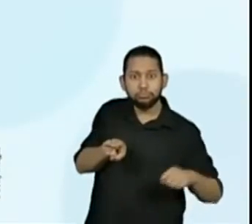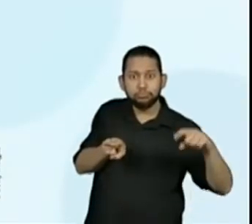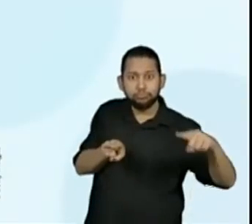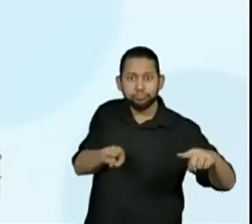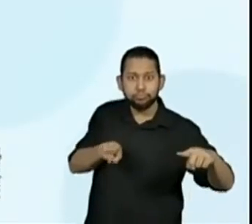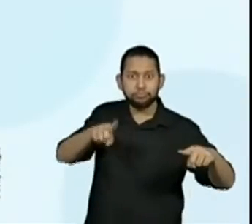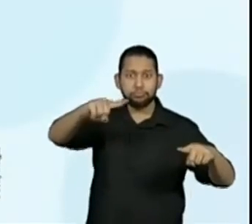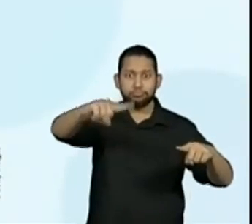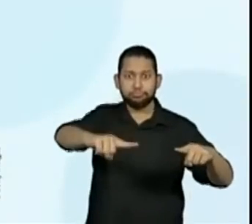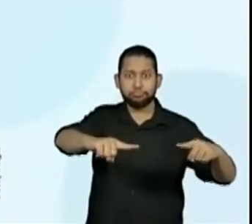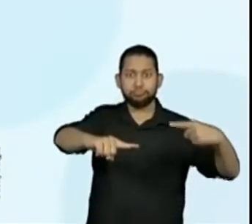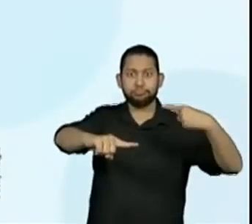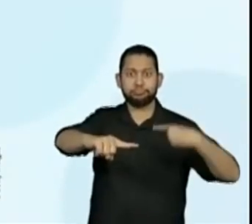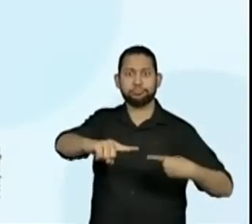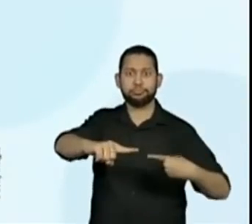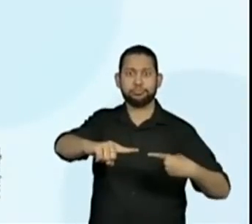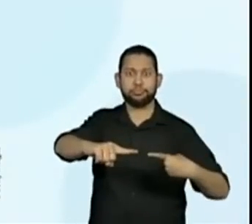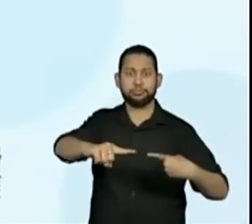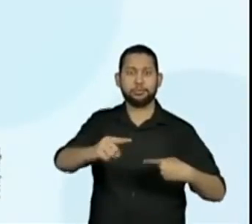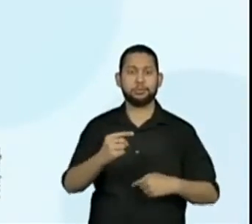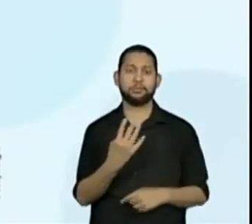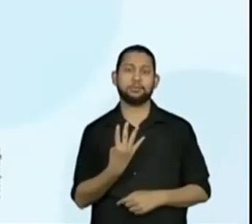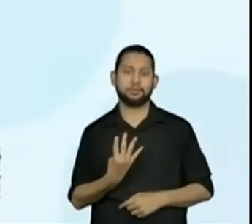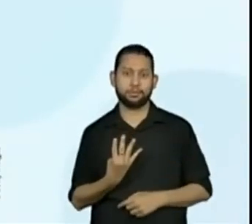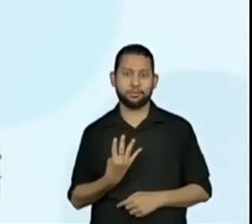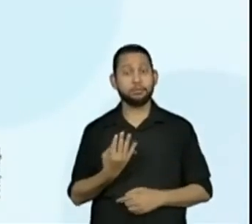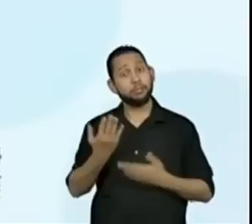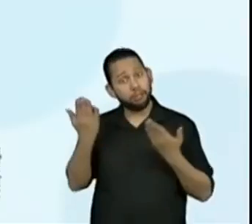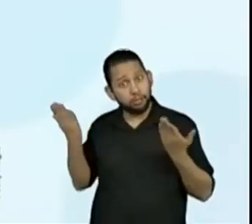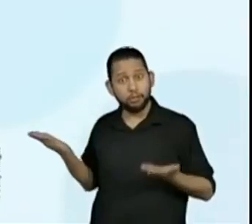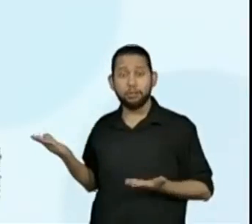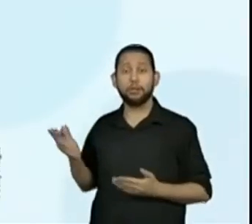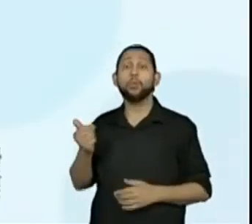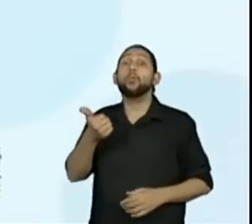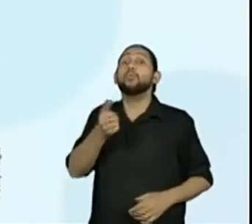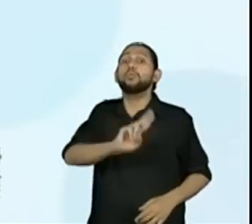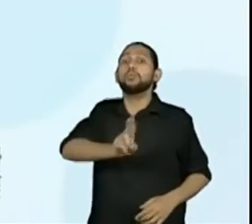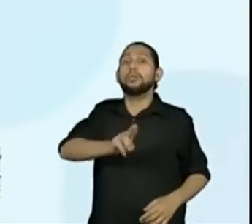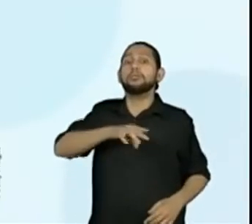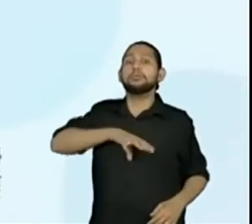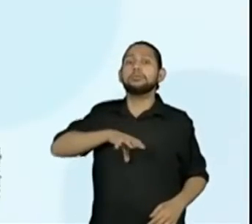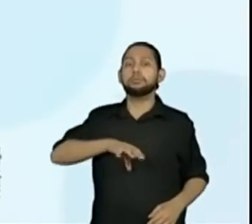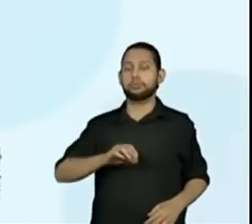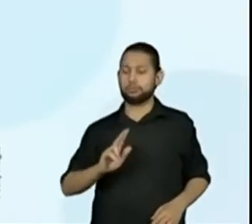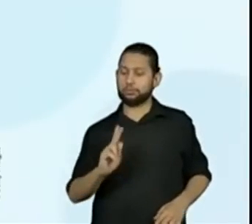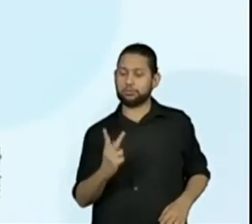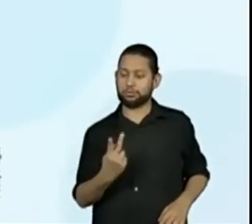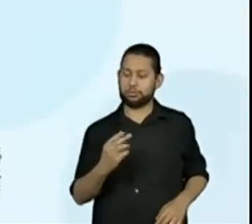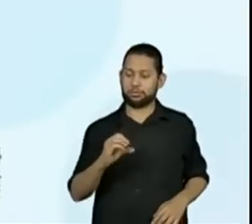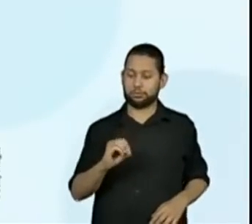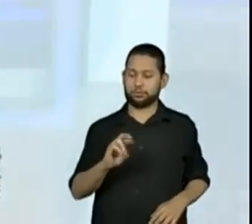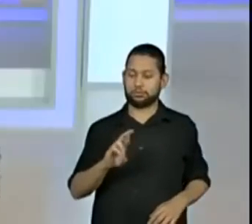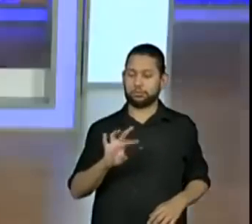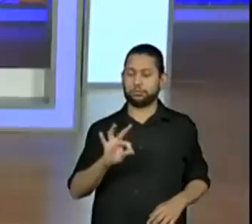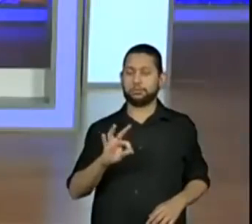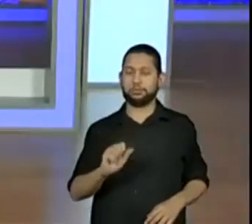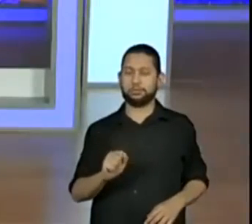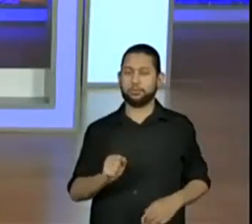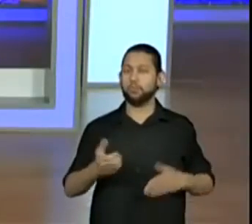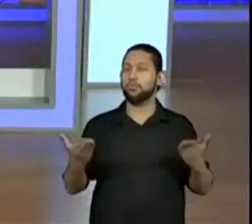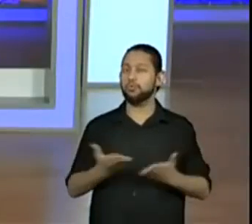uma horta Vamos pensar nisso no decorrer dessa aula eu